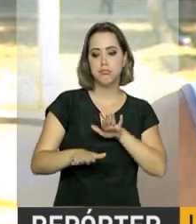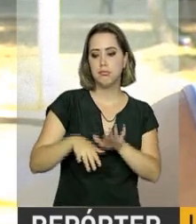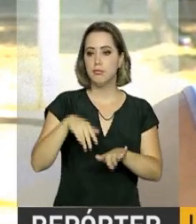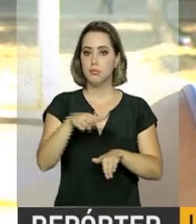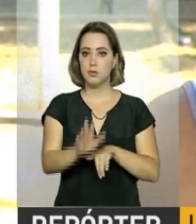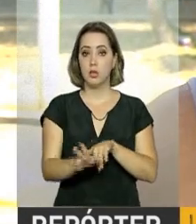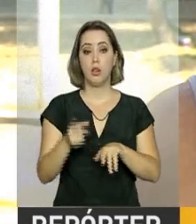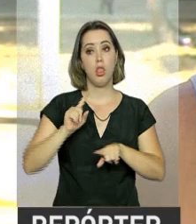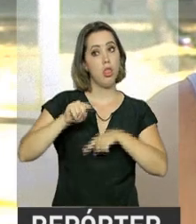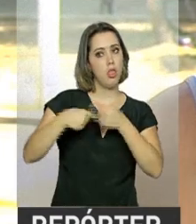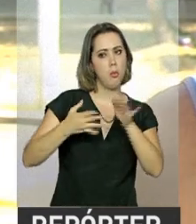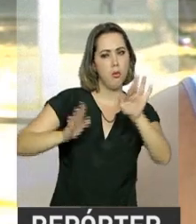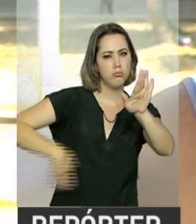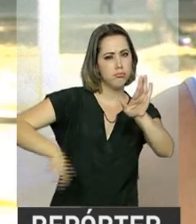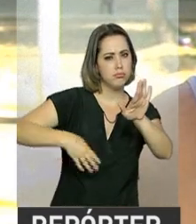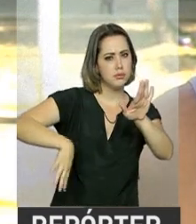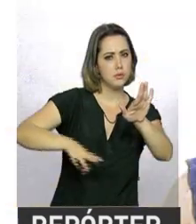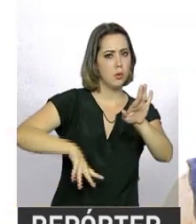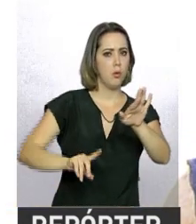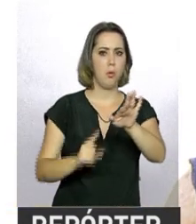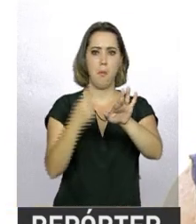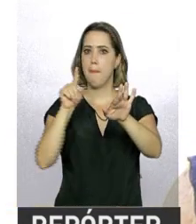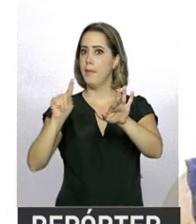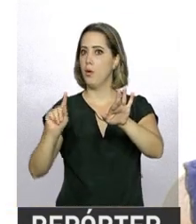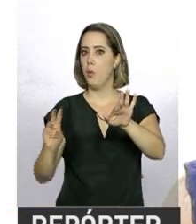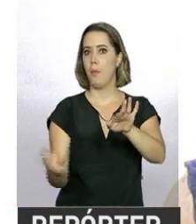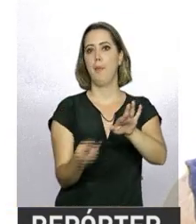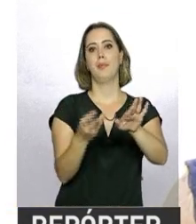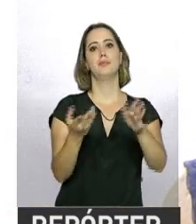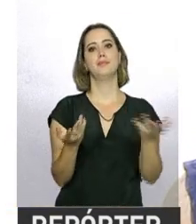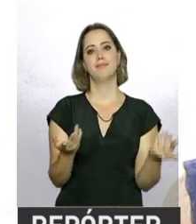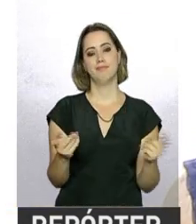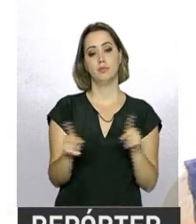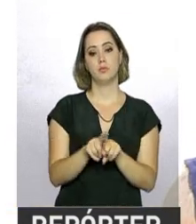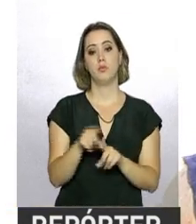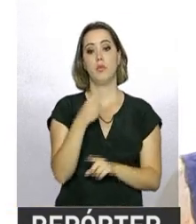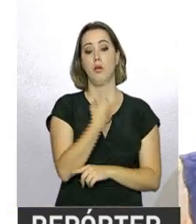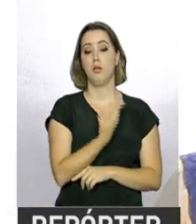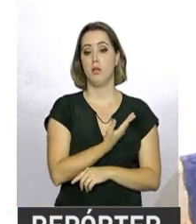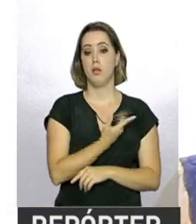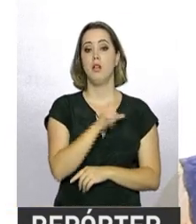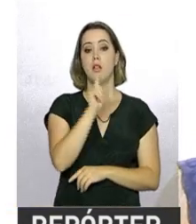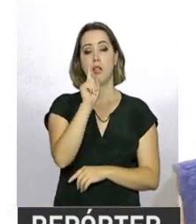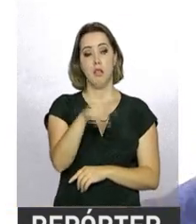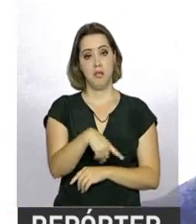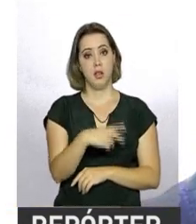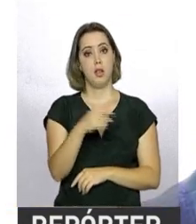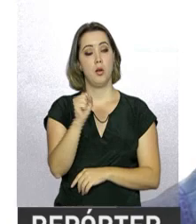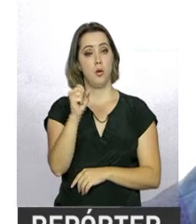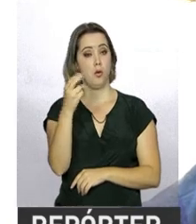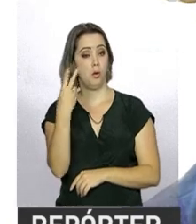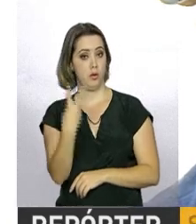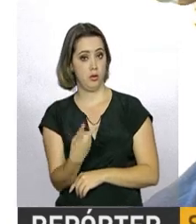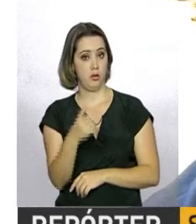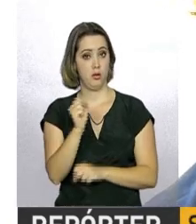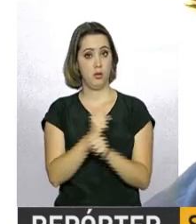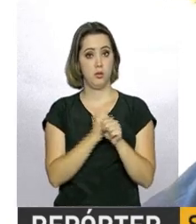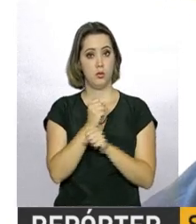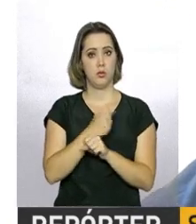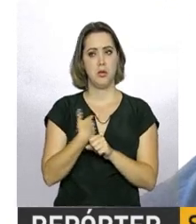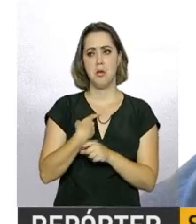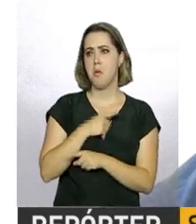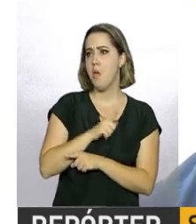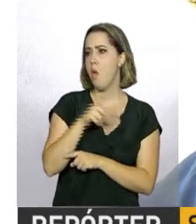natação 1000 2000 m anos Dona Senhorinha é o exemplo da turma vou pagar conta no